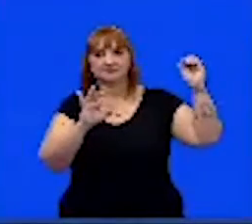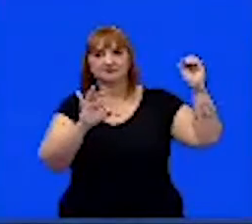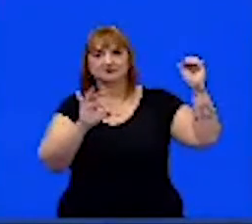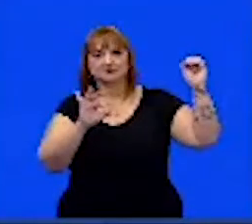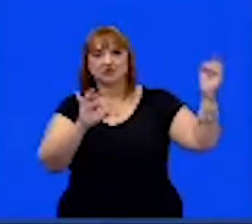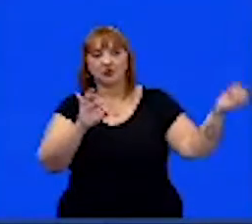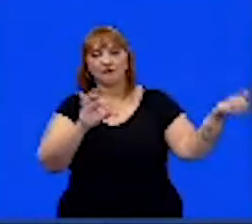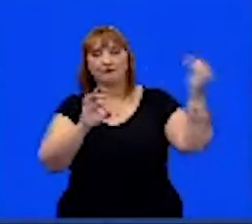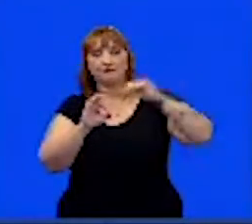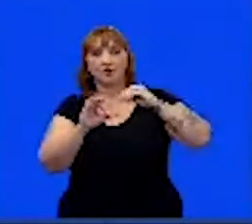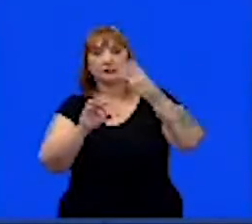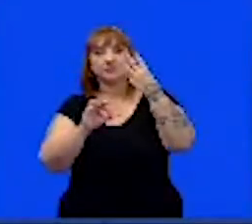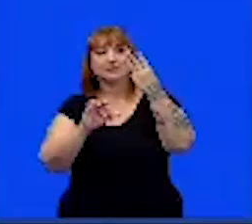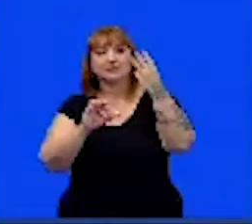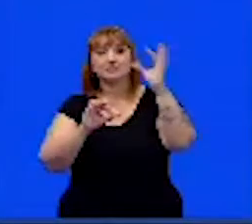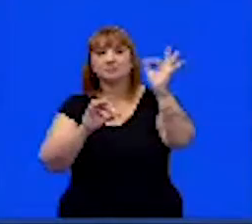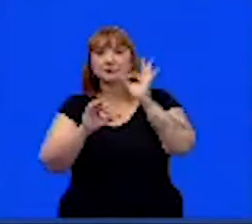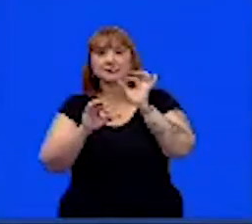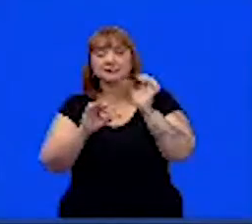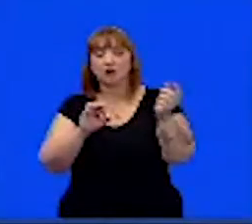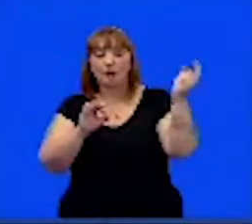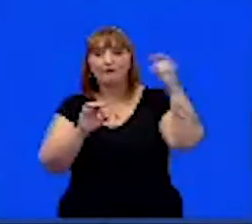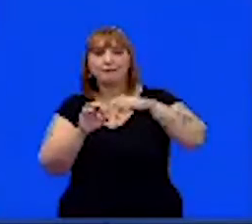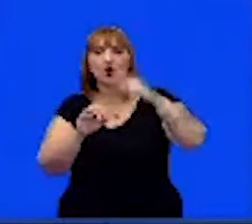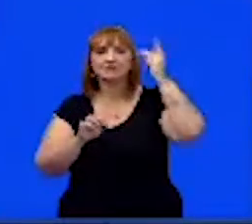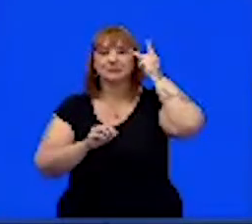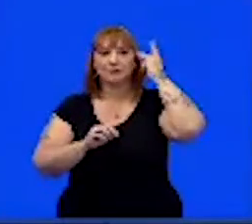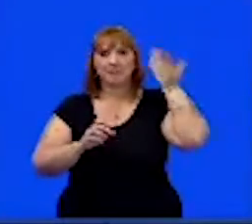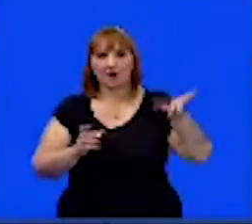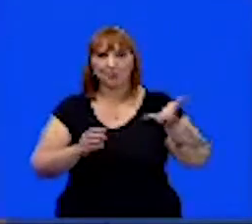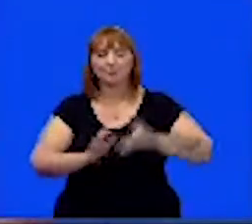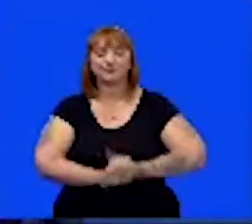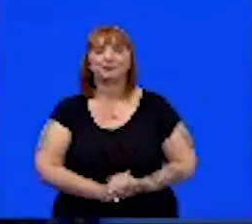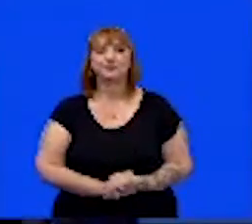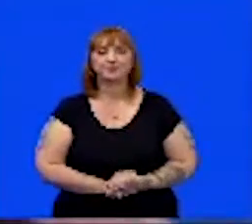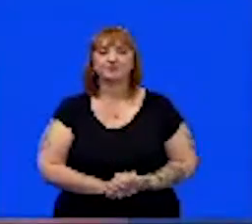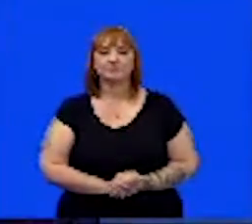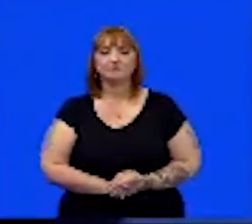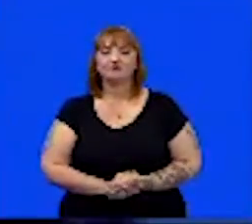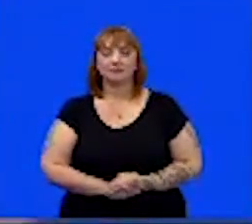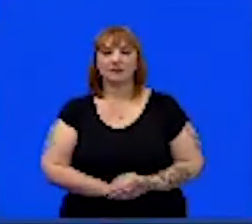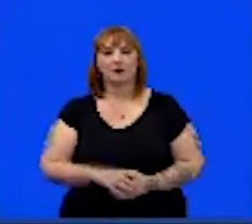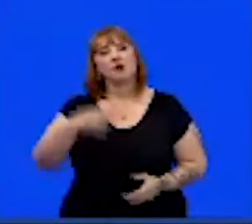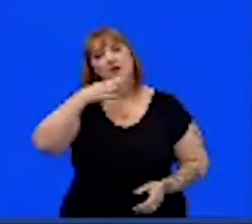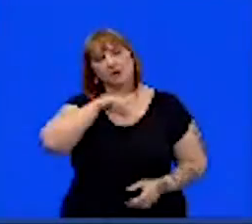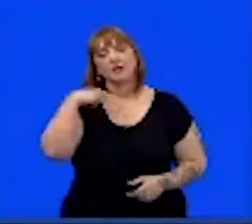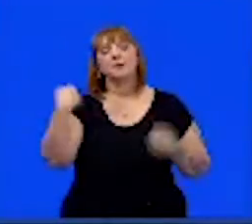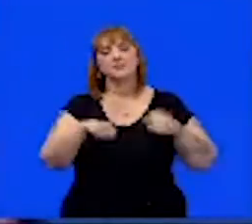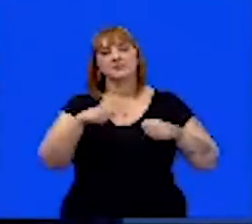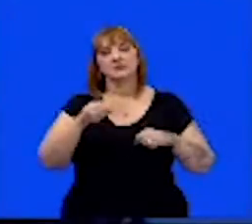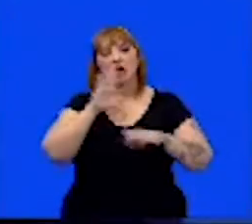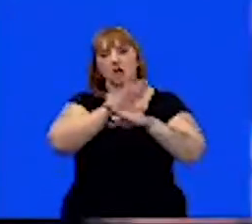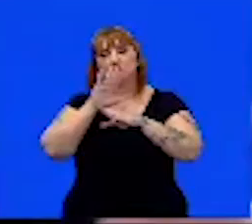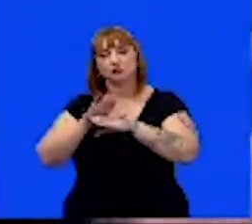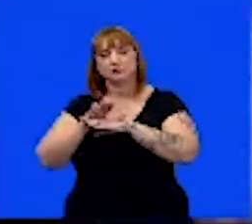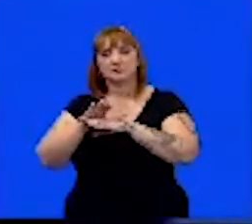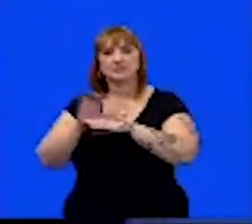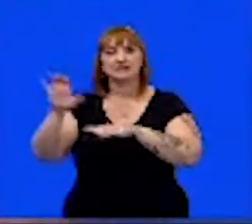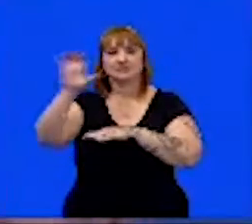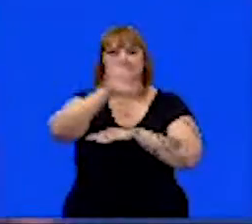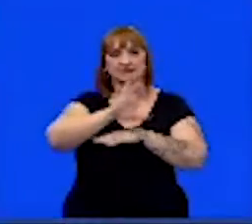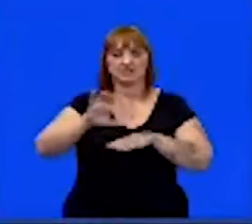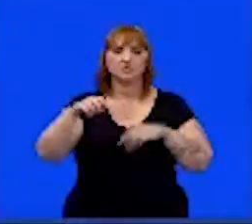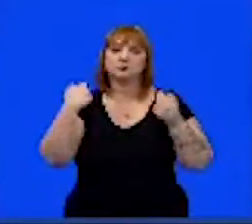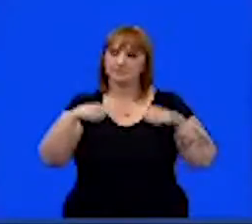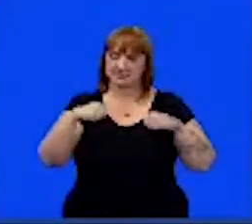100% voltam menos de 3% para cá. É lógico que a gente precisa ajudar os outros estados, os outros